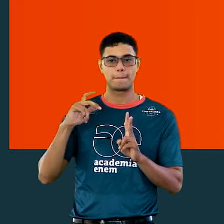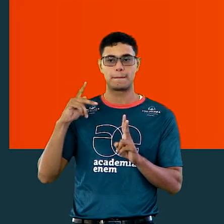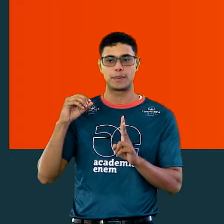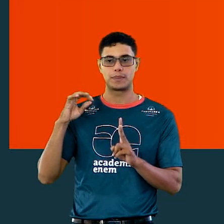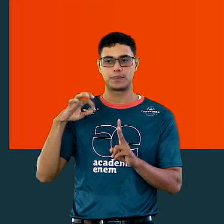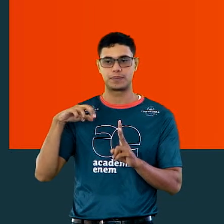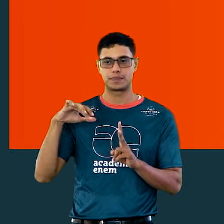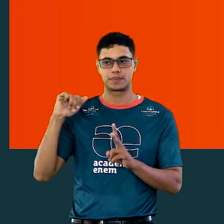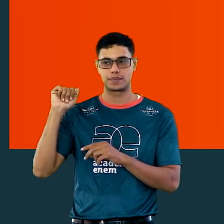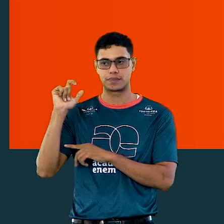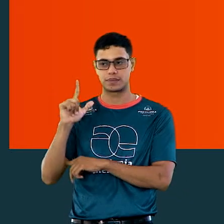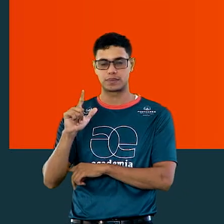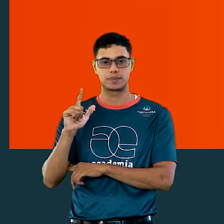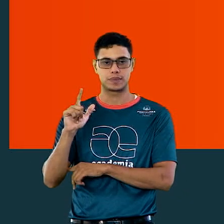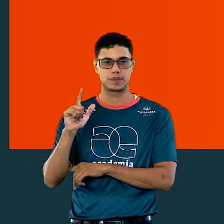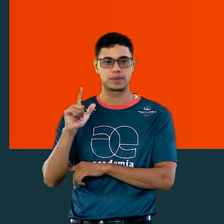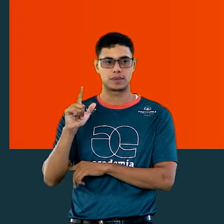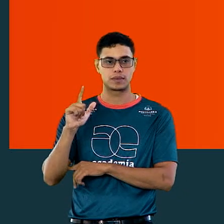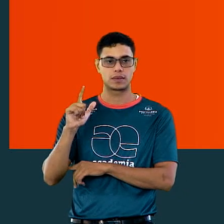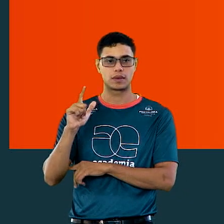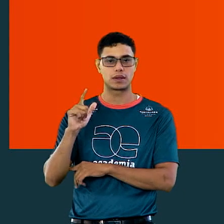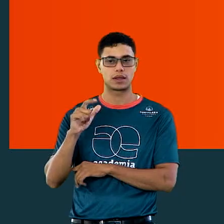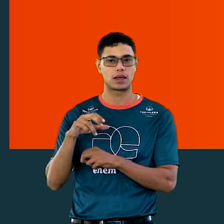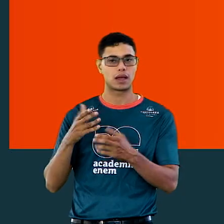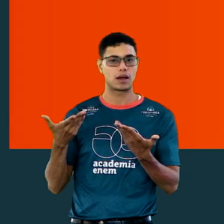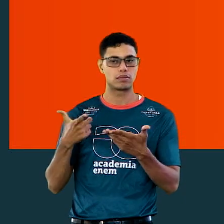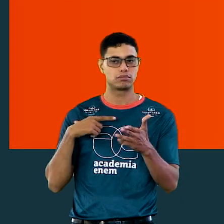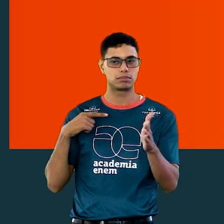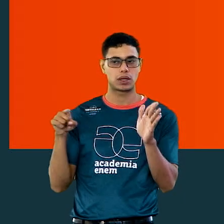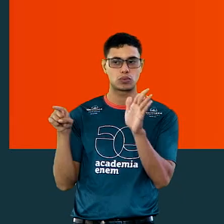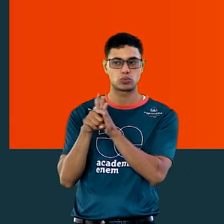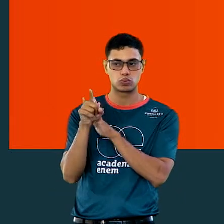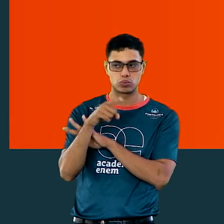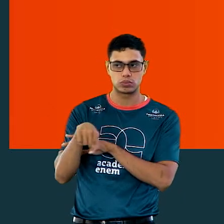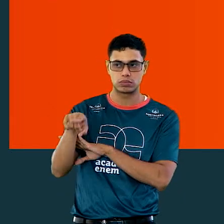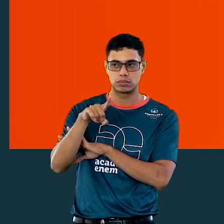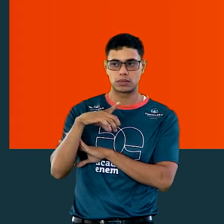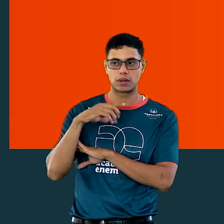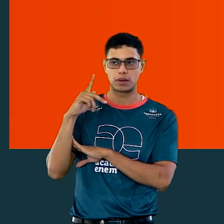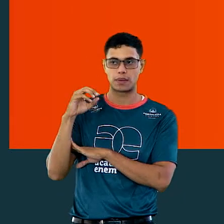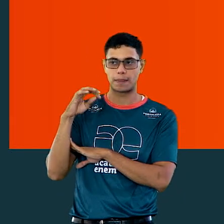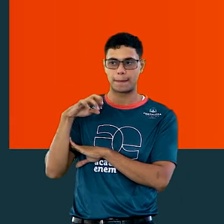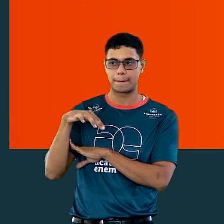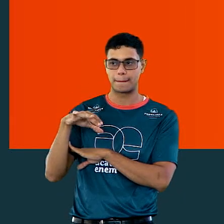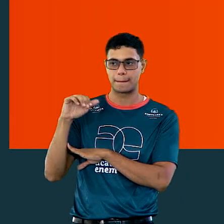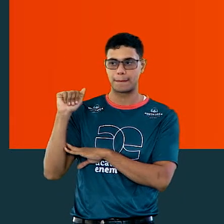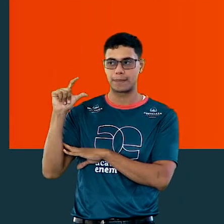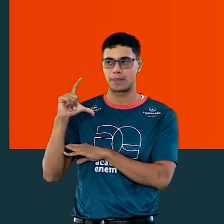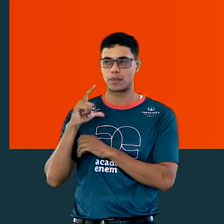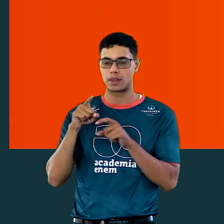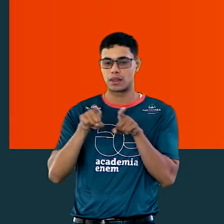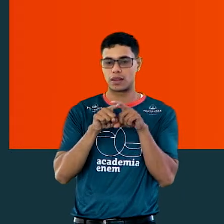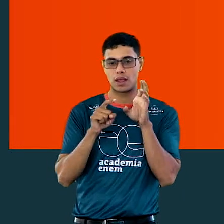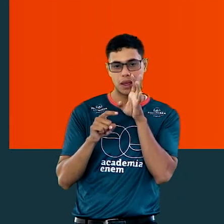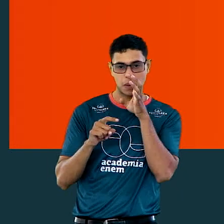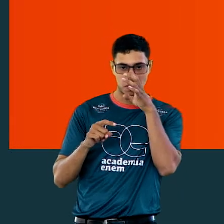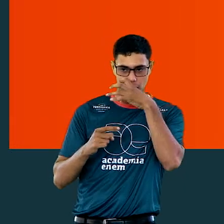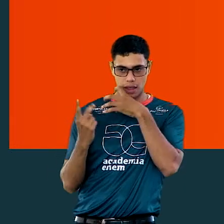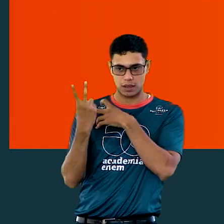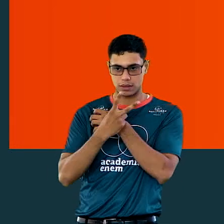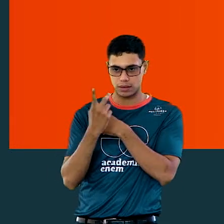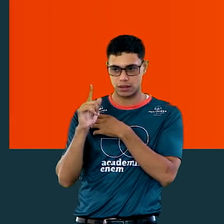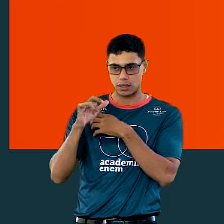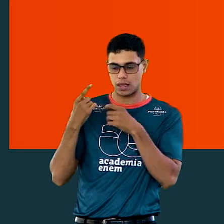potencial. Eu pergunto para vocês: a potência e a resistência